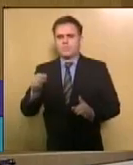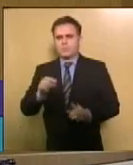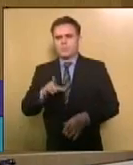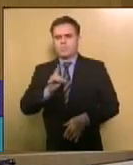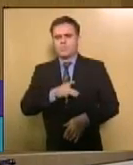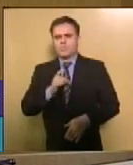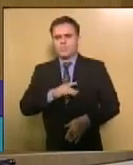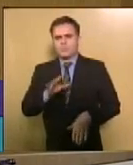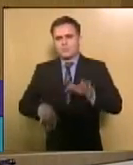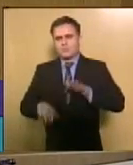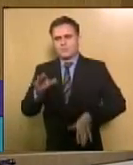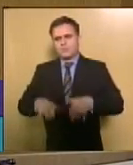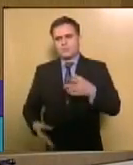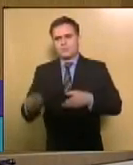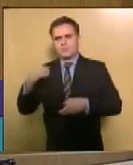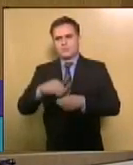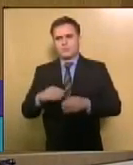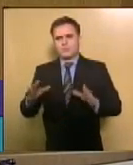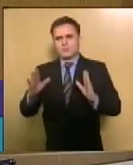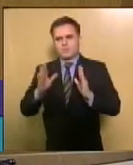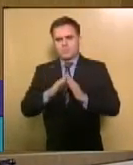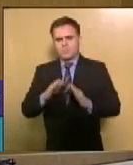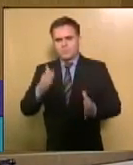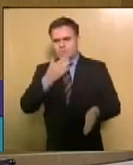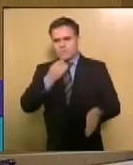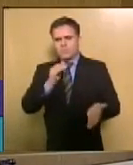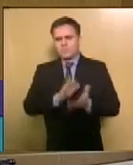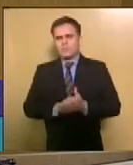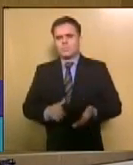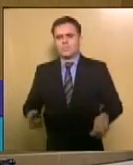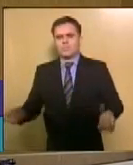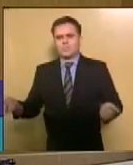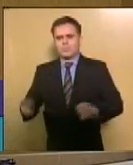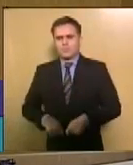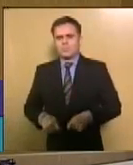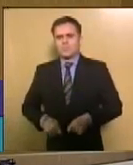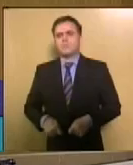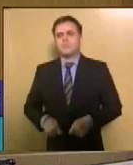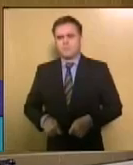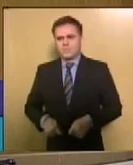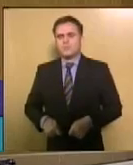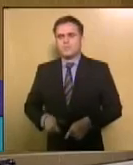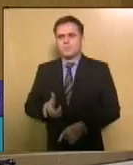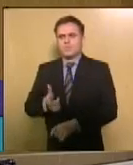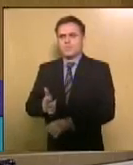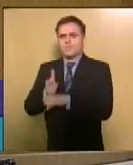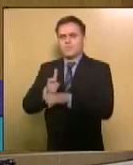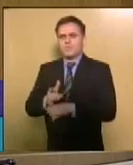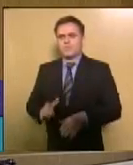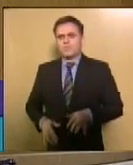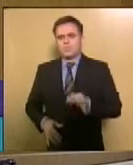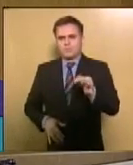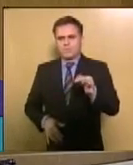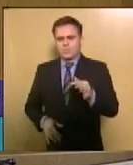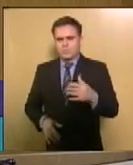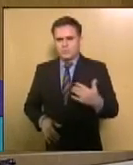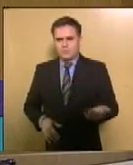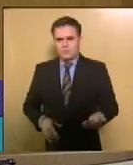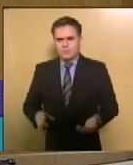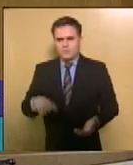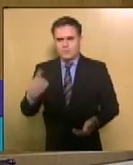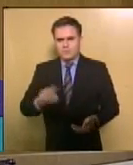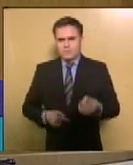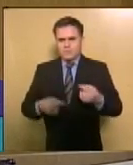muitas vezes dentro de casa porque os nossos parceiros podem ser os potenciais assassinos no futuro então ou a gente começa a